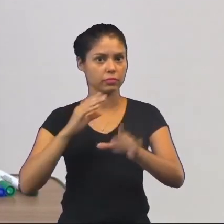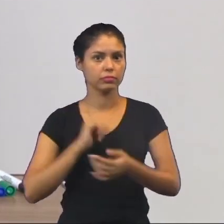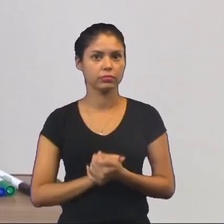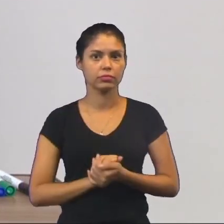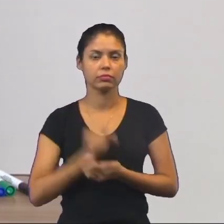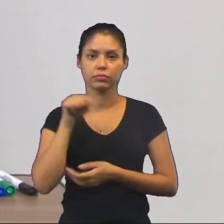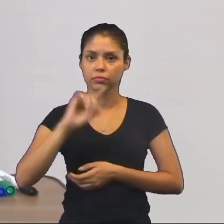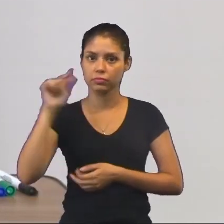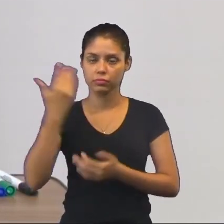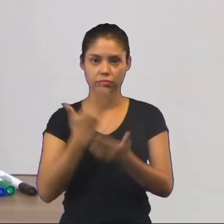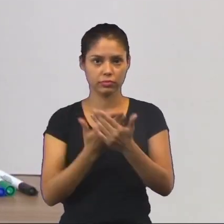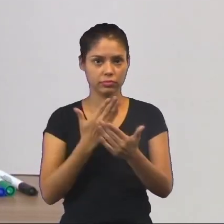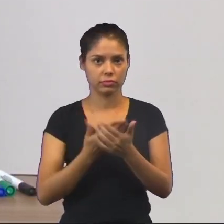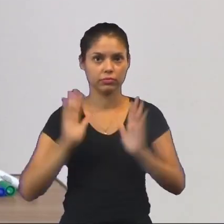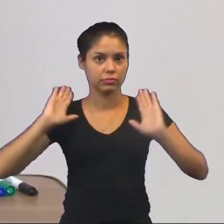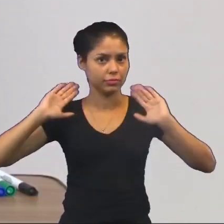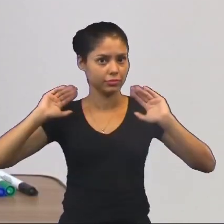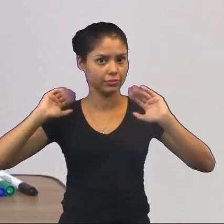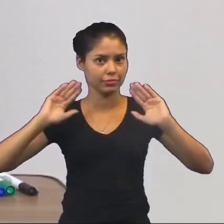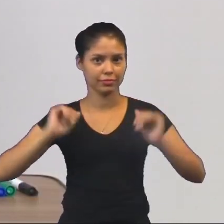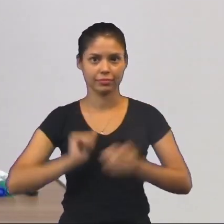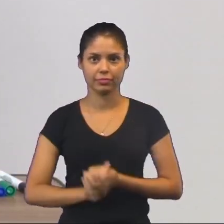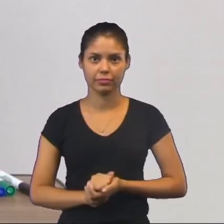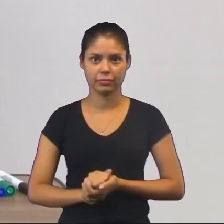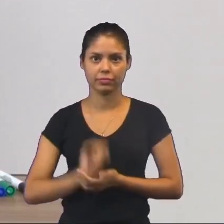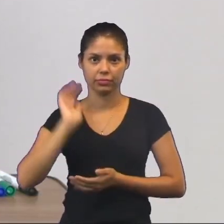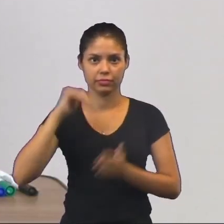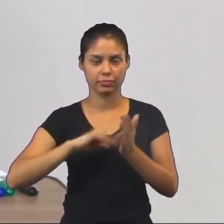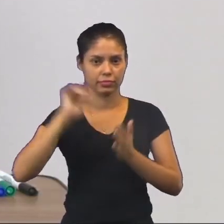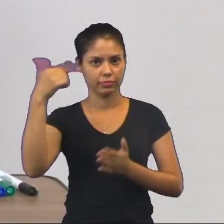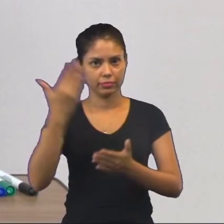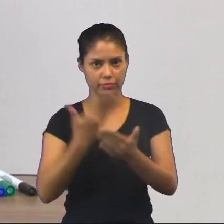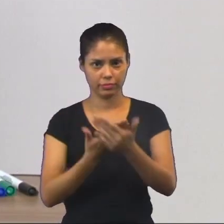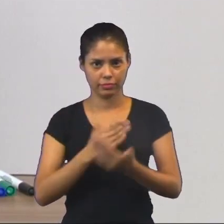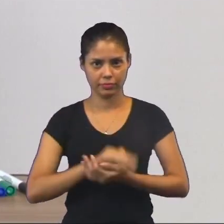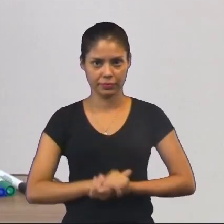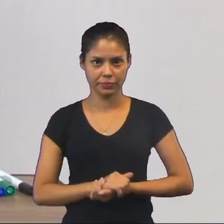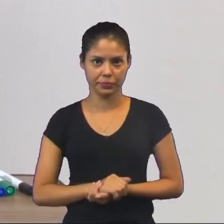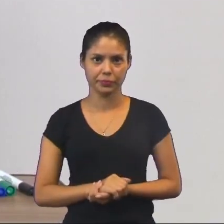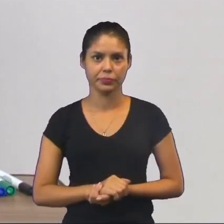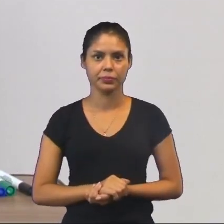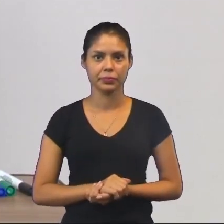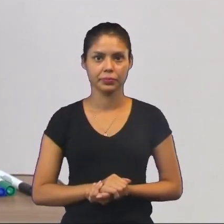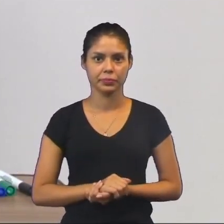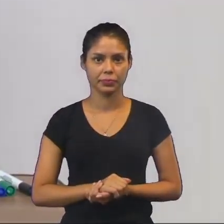Eduque para essas e outras aulas. Tchau, tchau e até a nossa próxima aula!